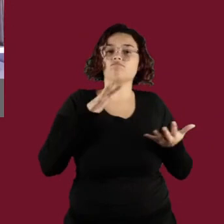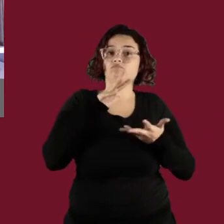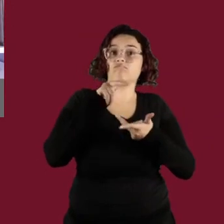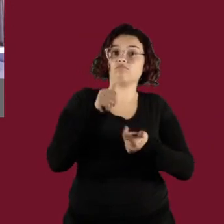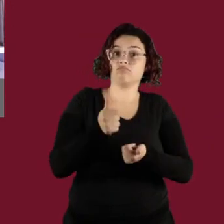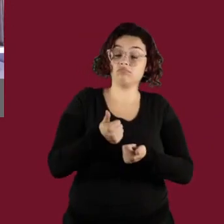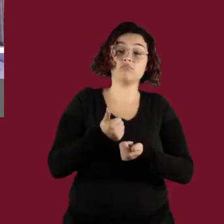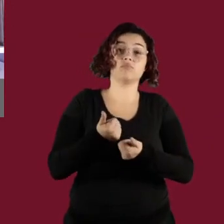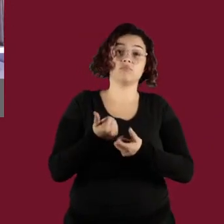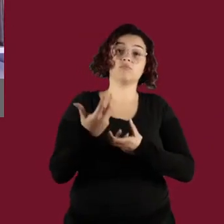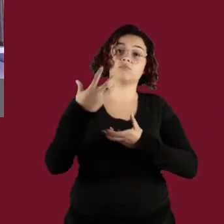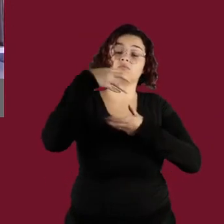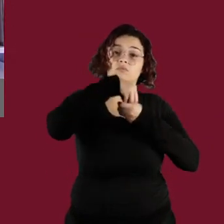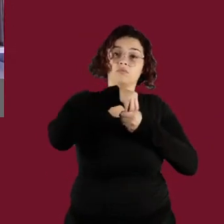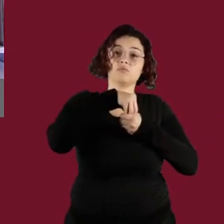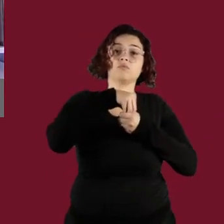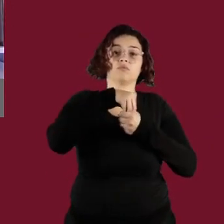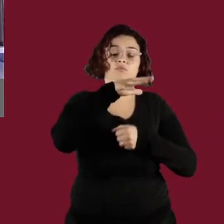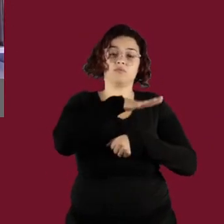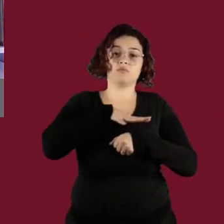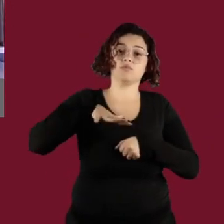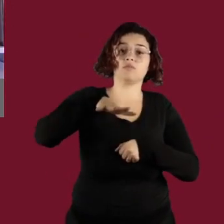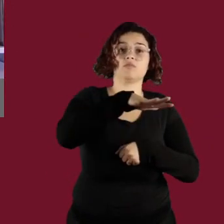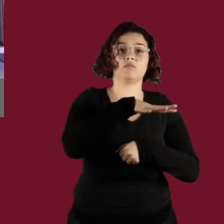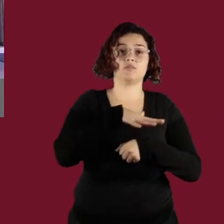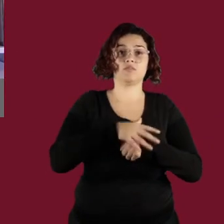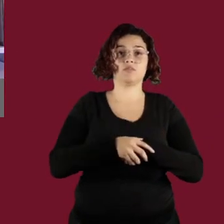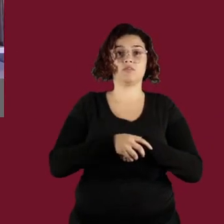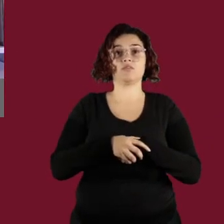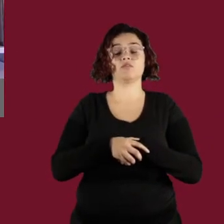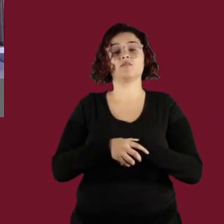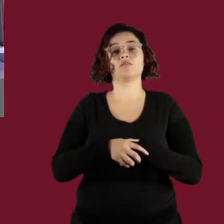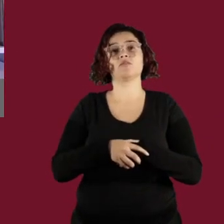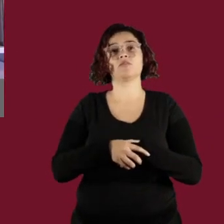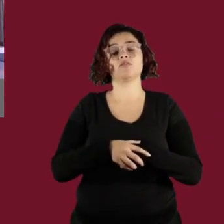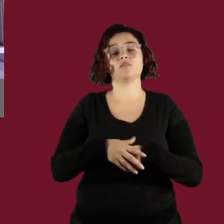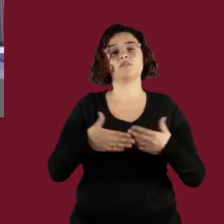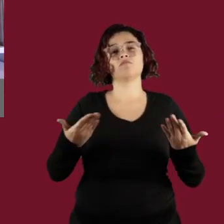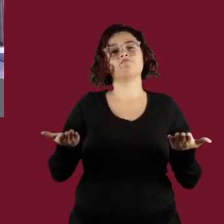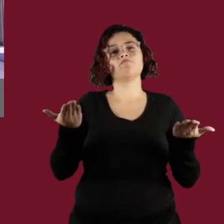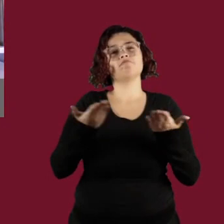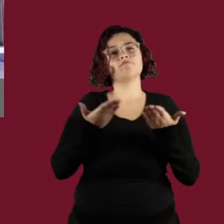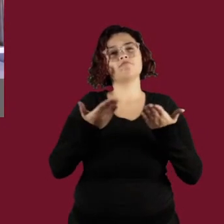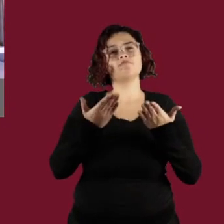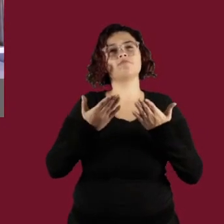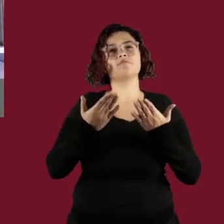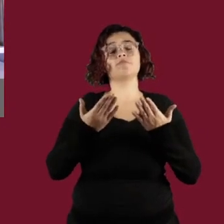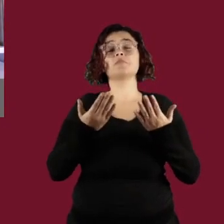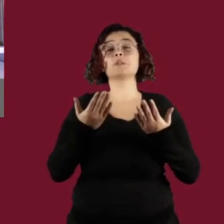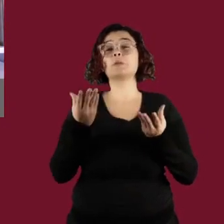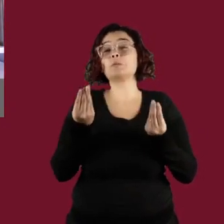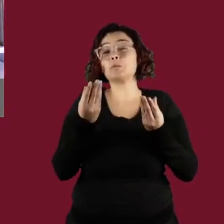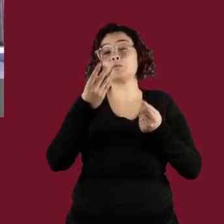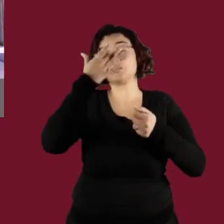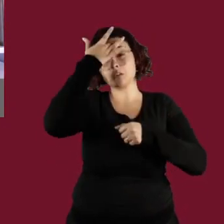ainda dentro do público em geral, onde temos agora uma grande audiência jovem,